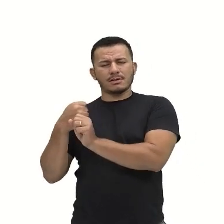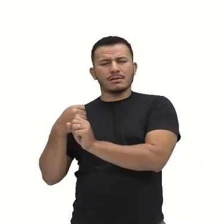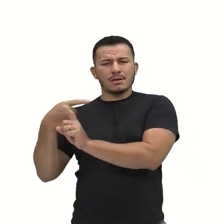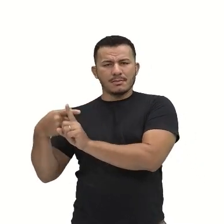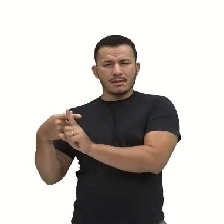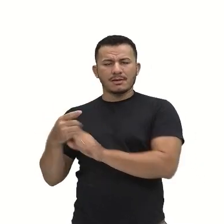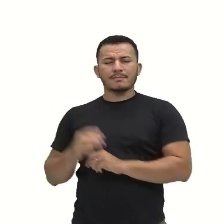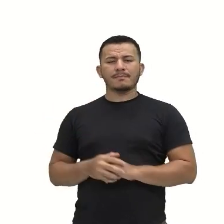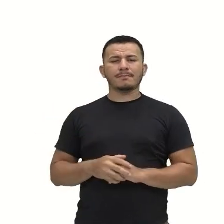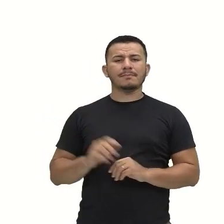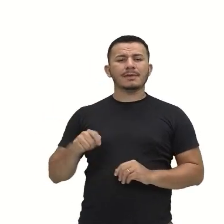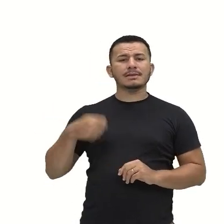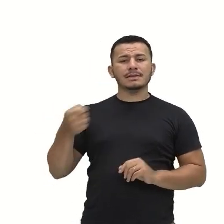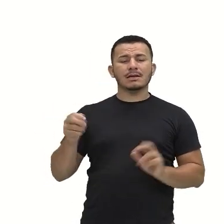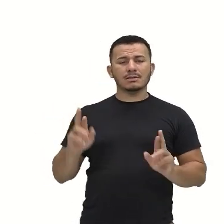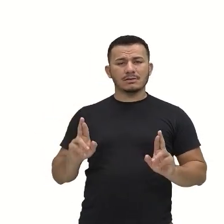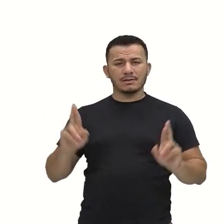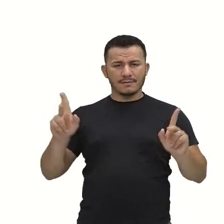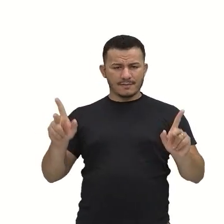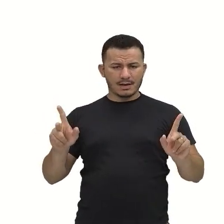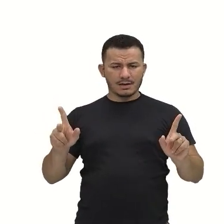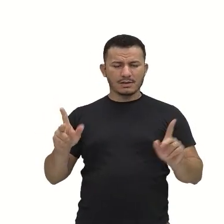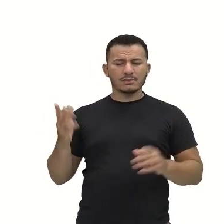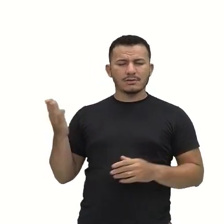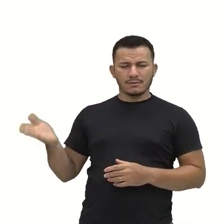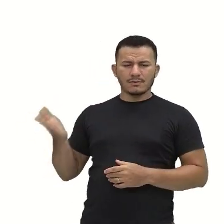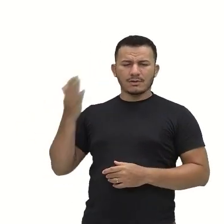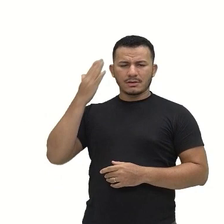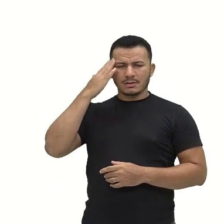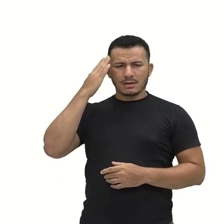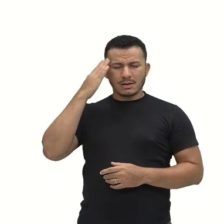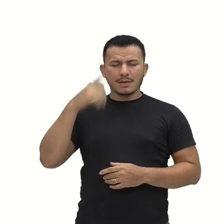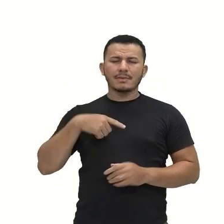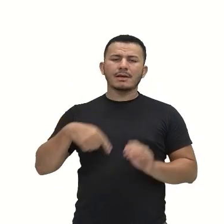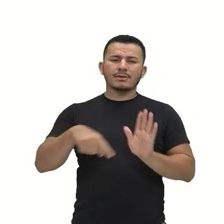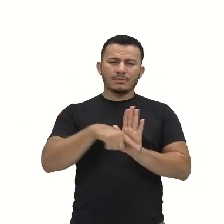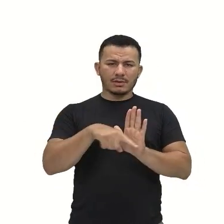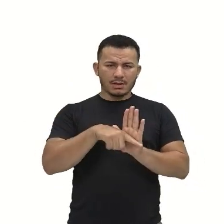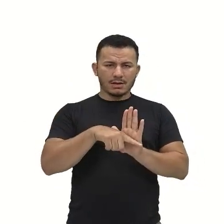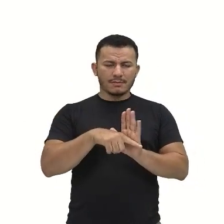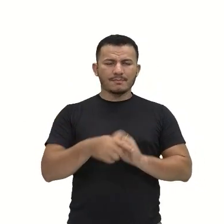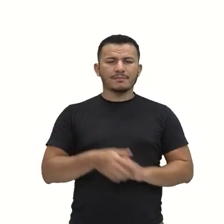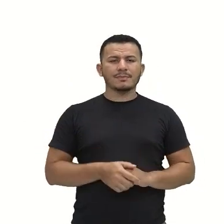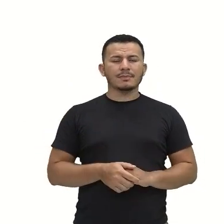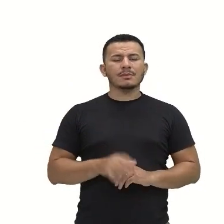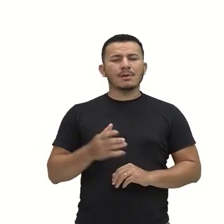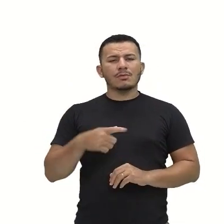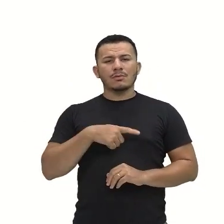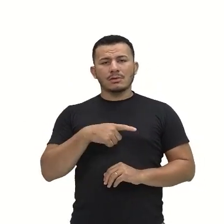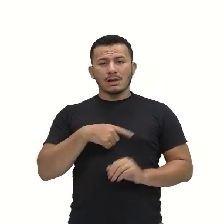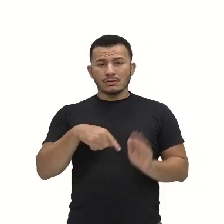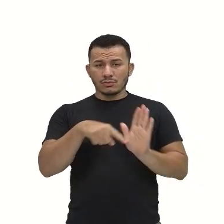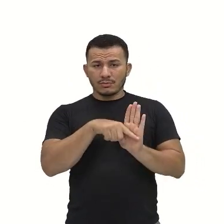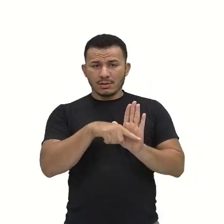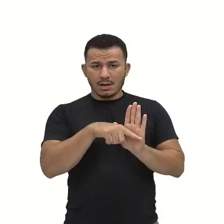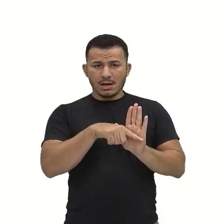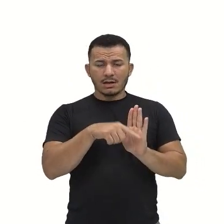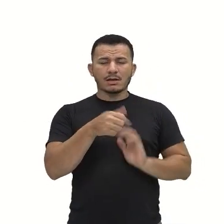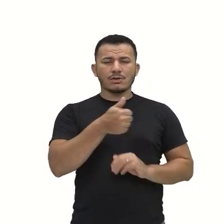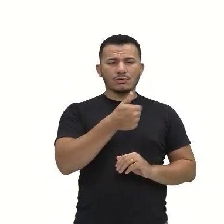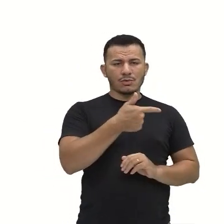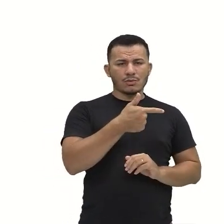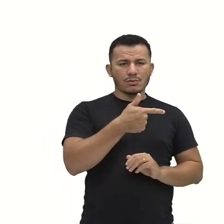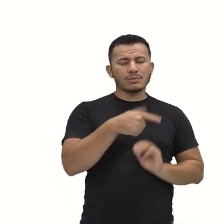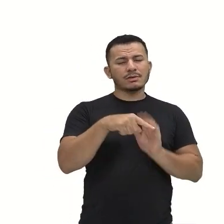Sinais diferentes. Já sabe que os sinais diferentes nós temos que subtrair. Se eu tenho que subtrair, eu tenho